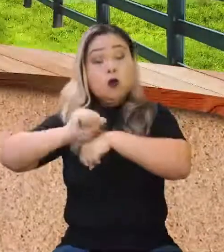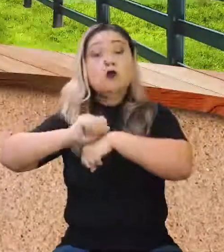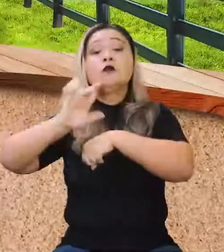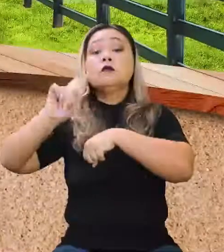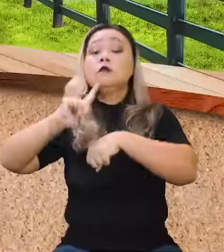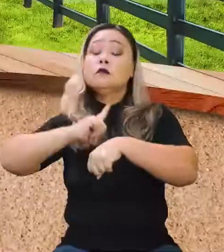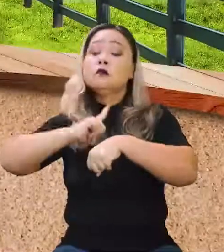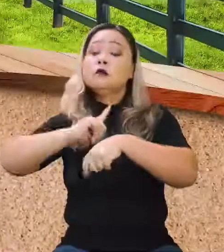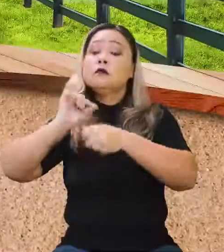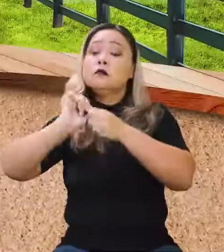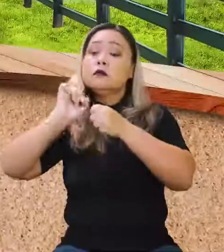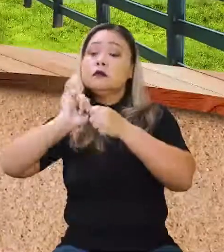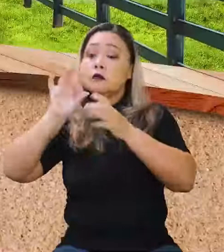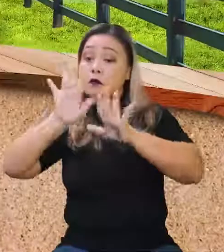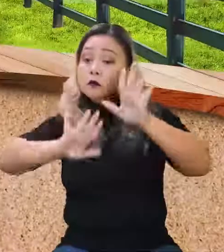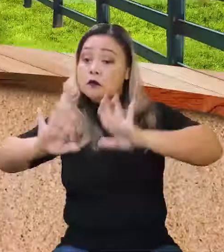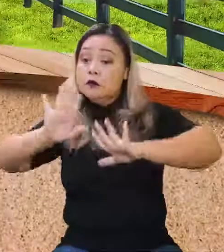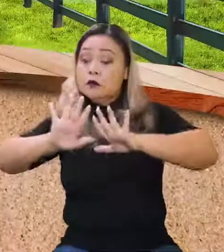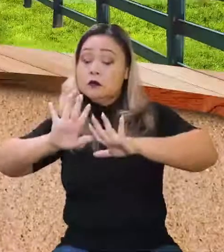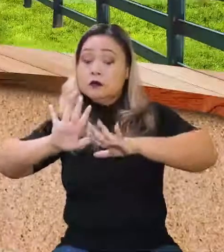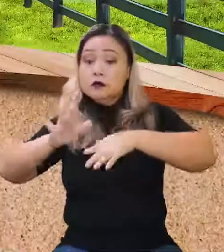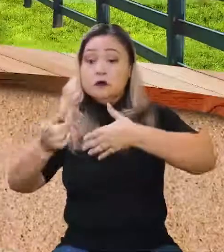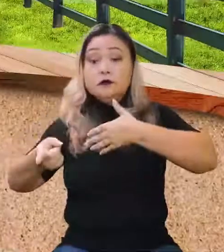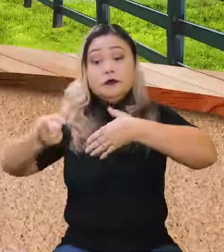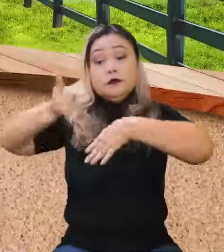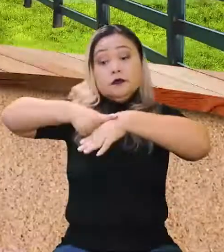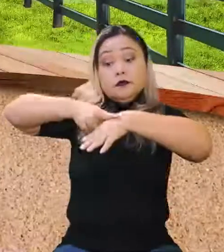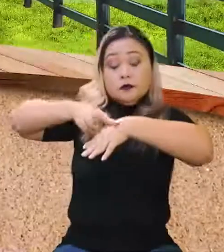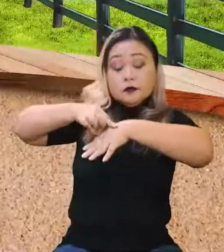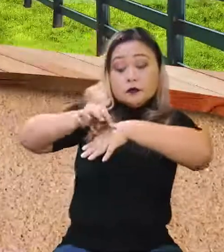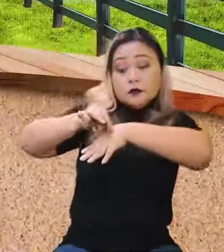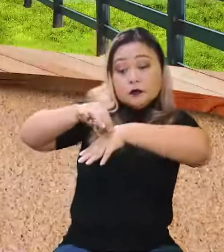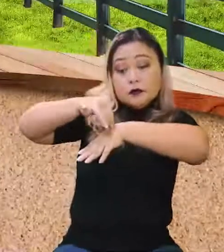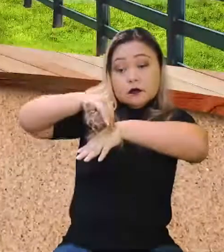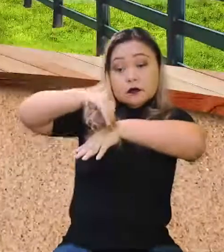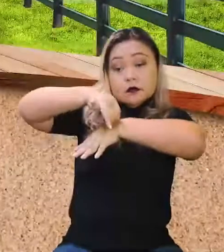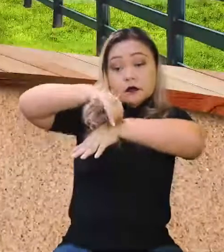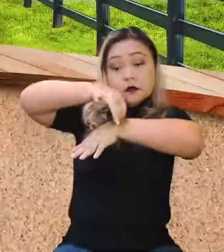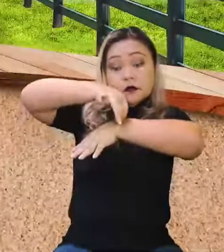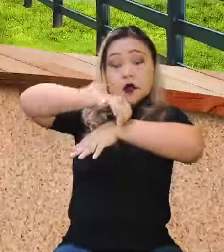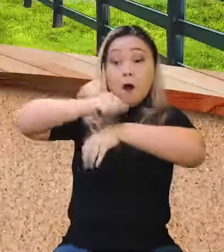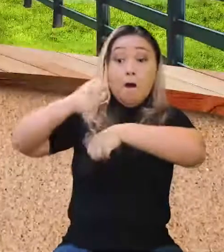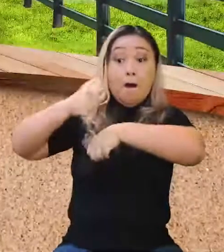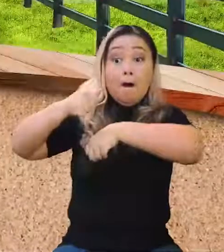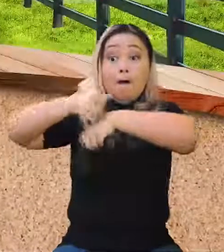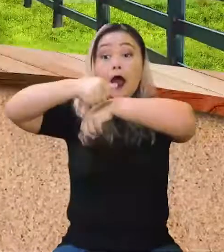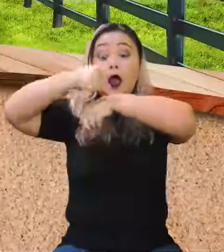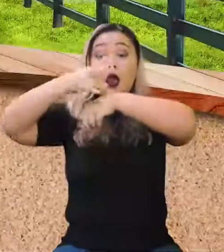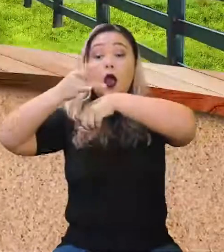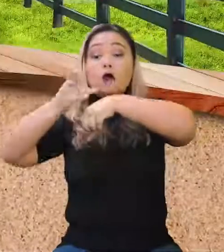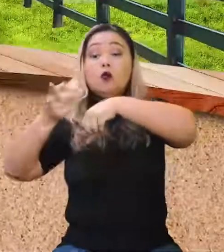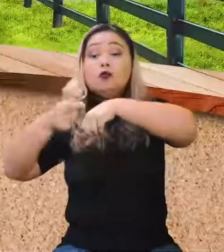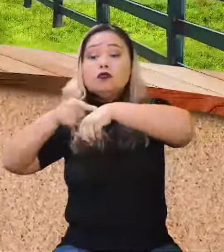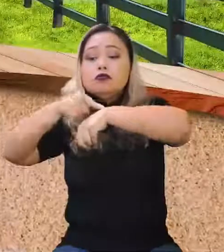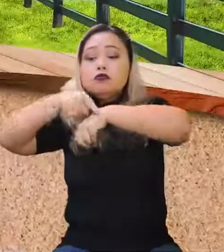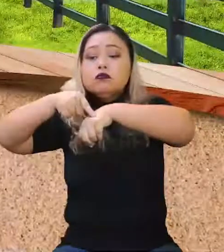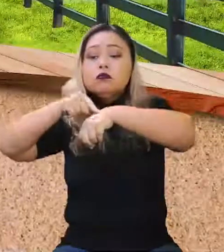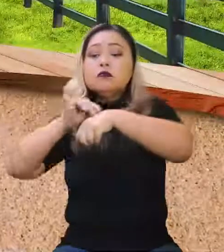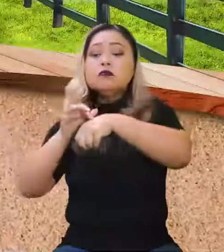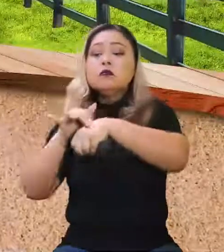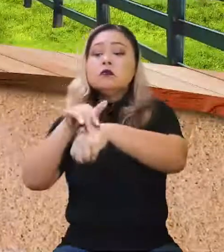muito cuidado com ectoparasitas ou com pancadas ou com ferimentos que